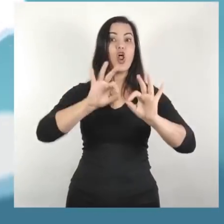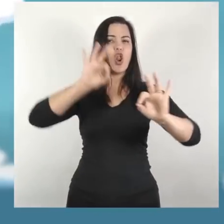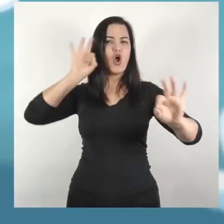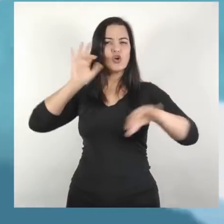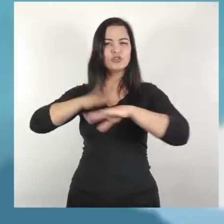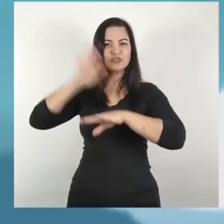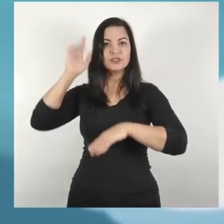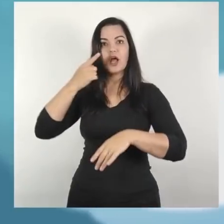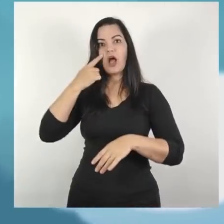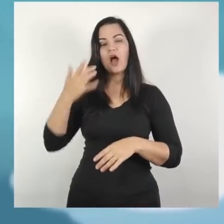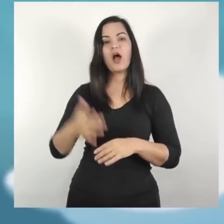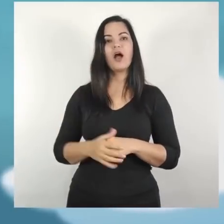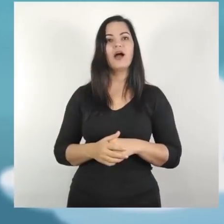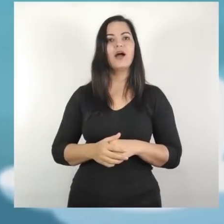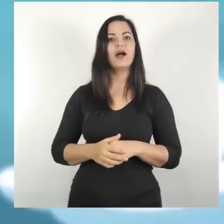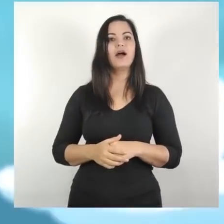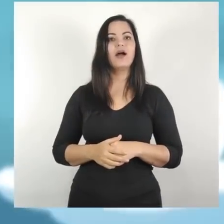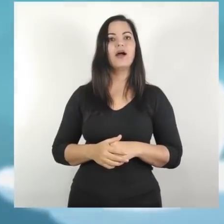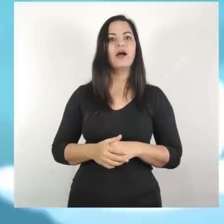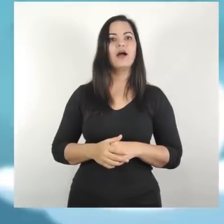agora, daqui!